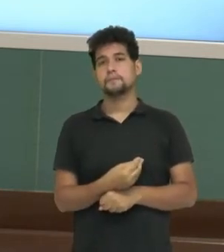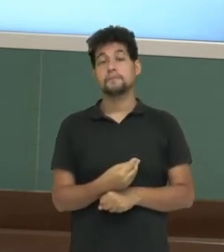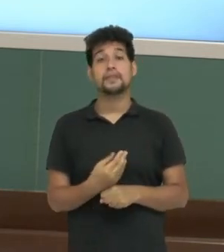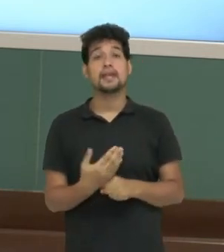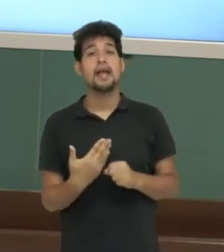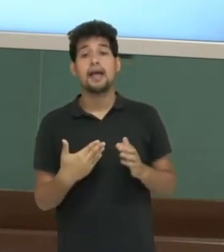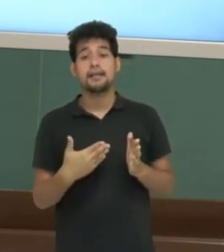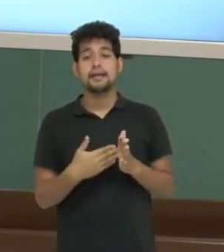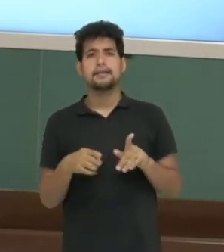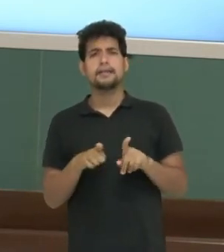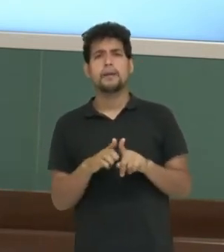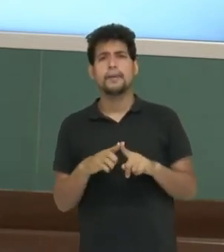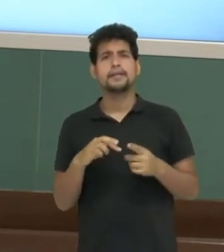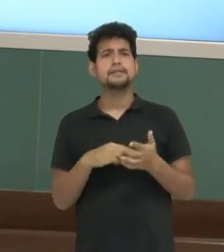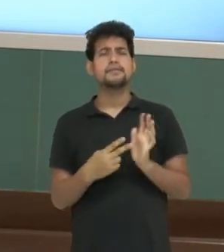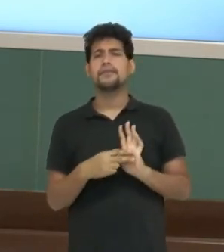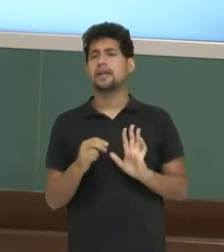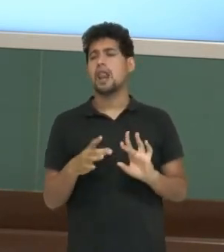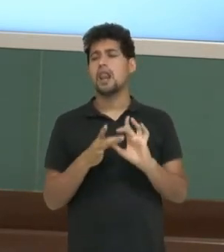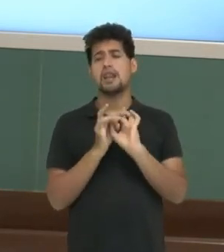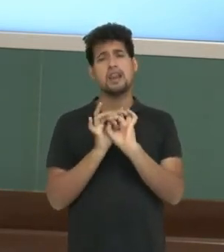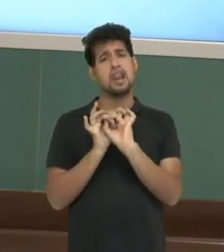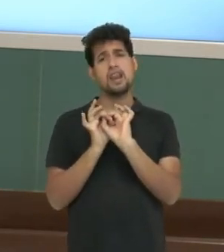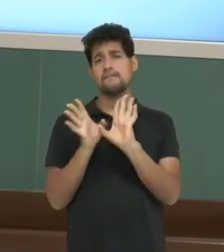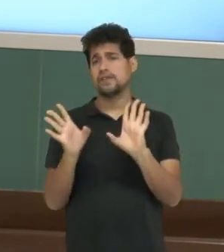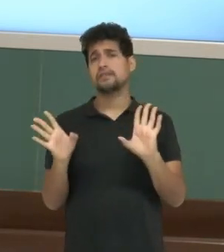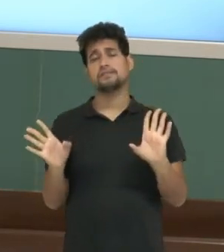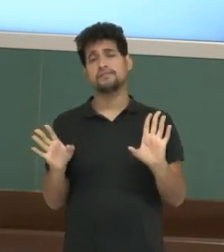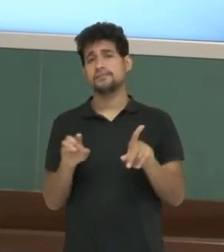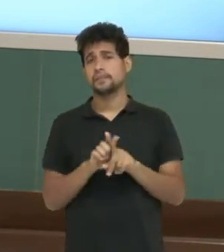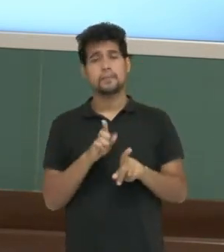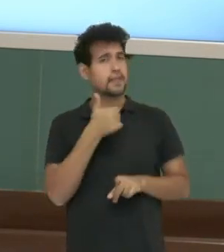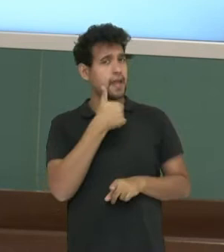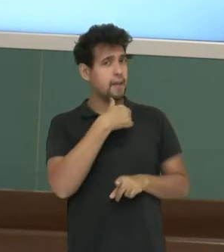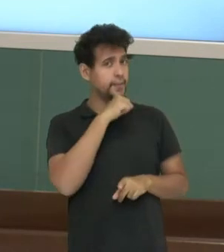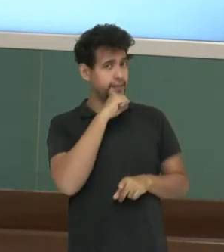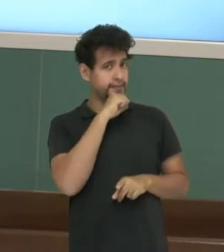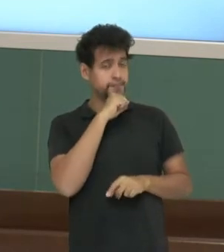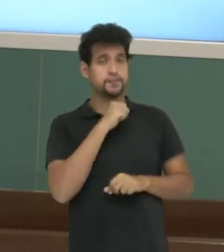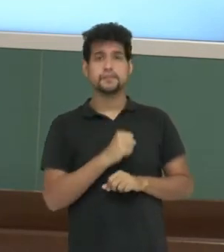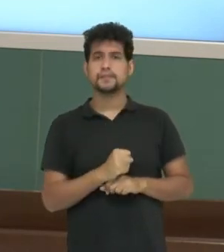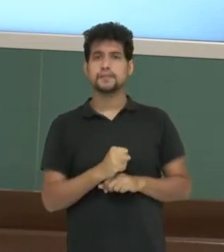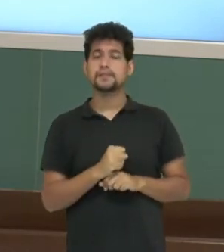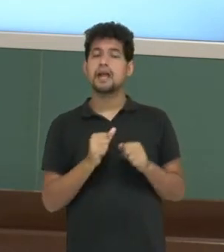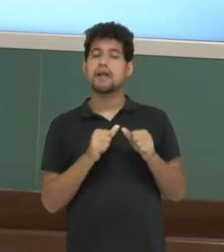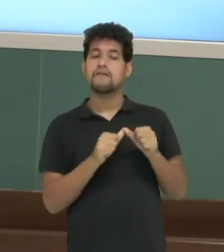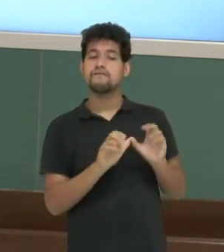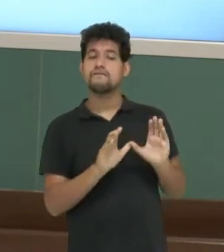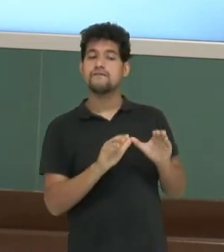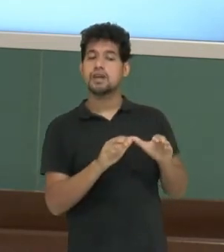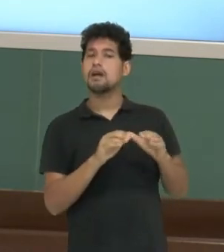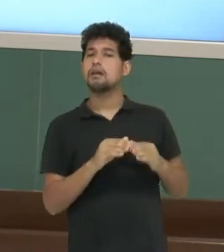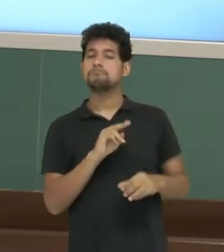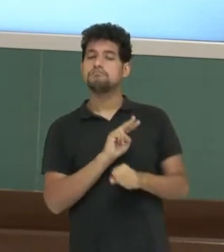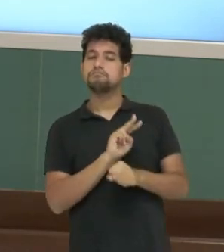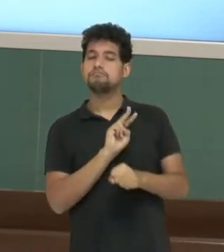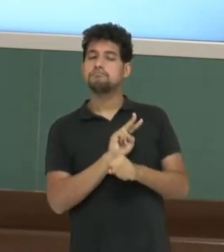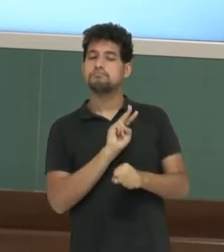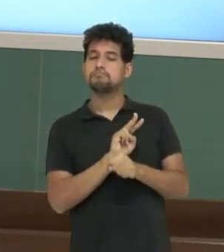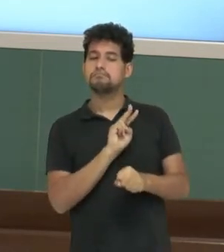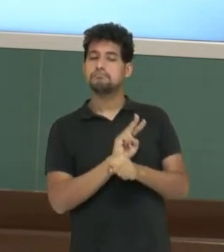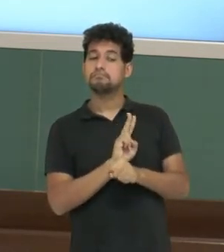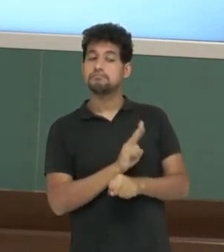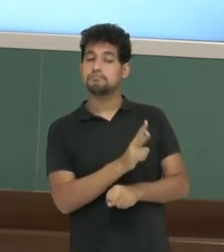o momento que eles se tornam independentes ali, né, da mãe. Então, eles ficam ali sendo cuidados